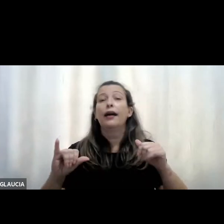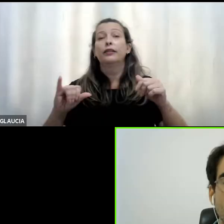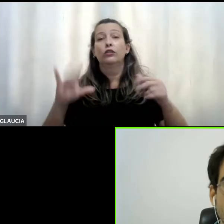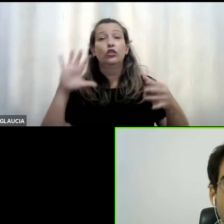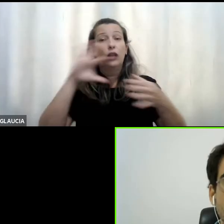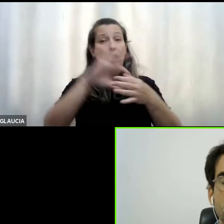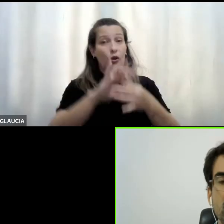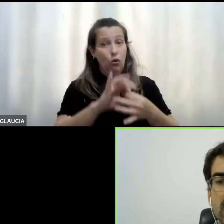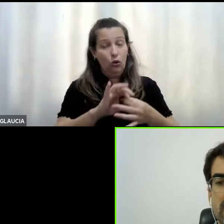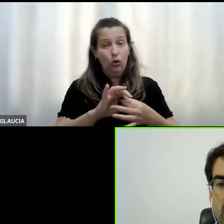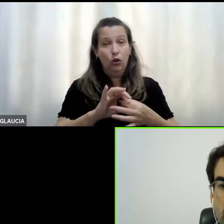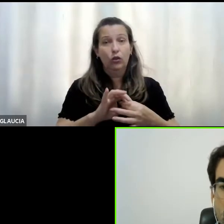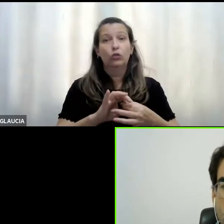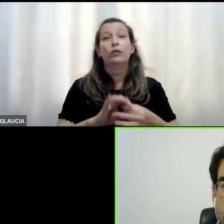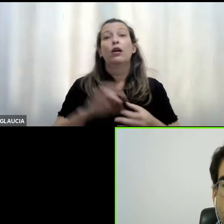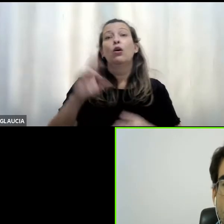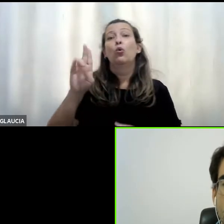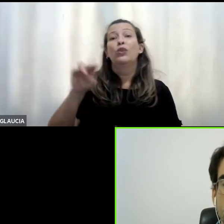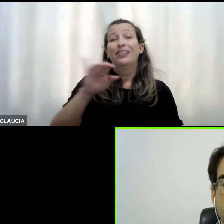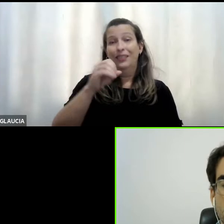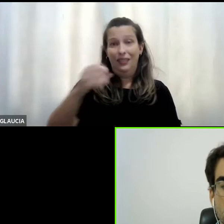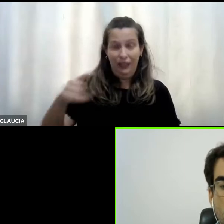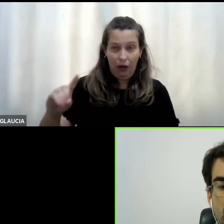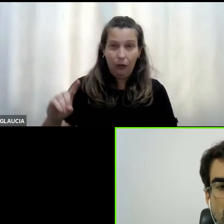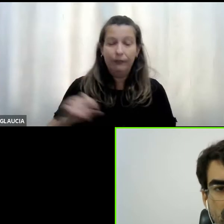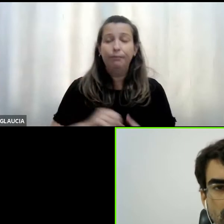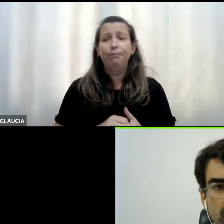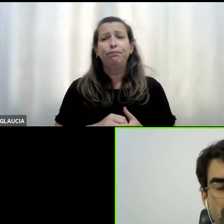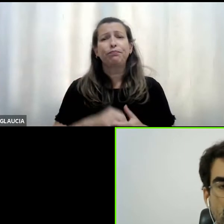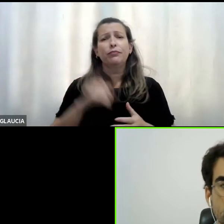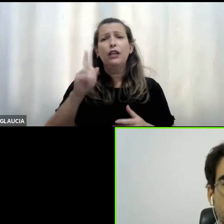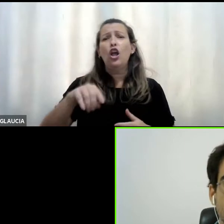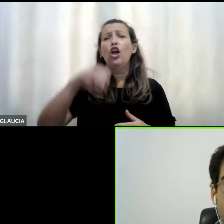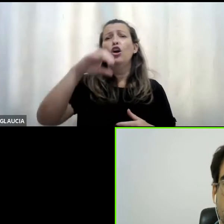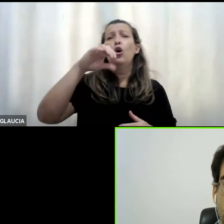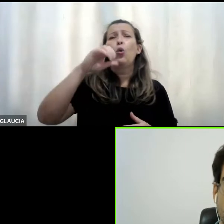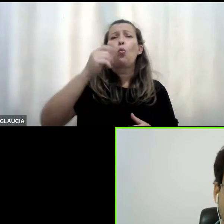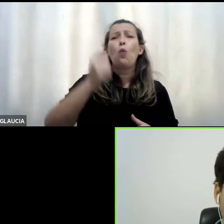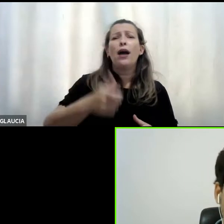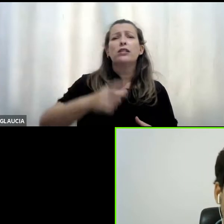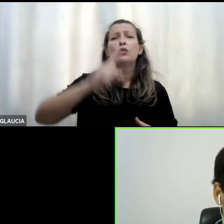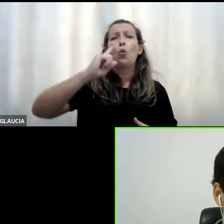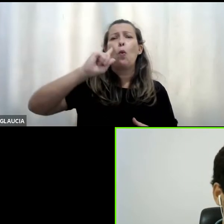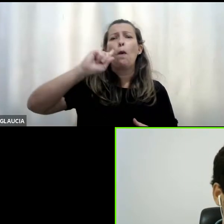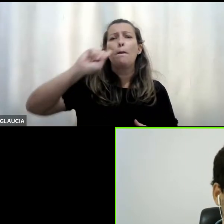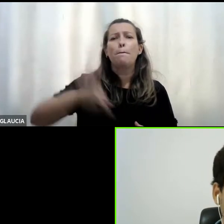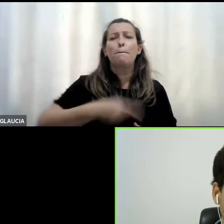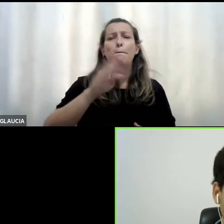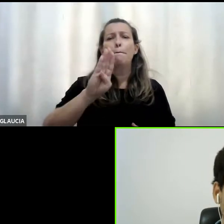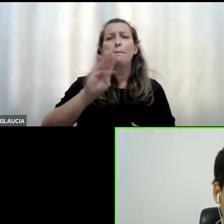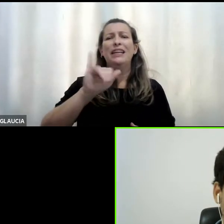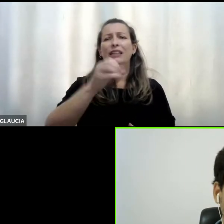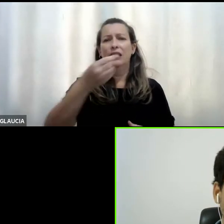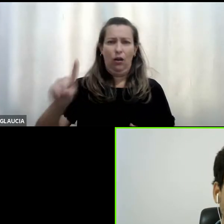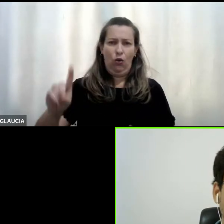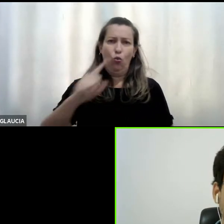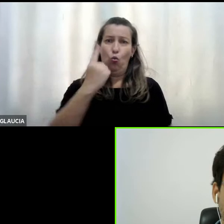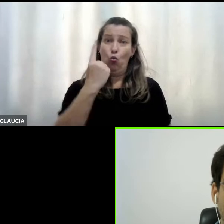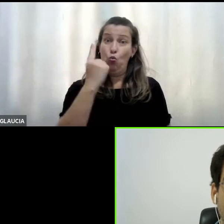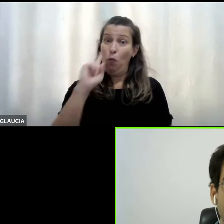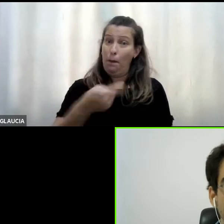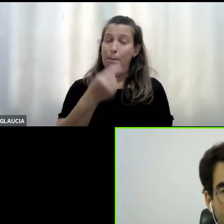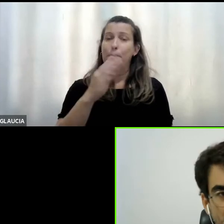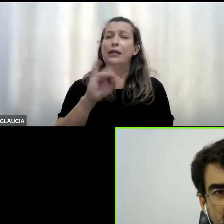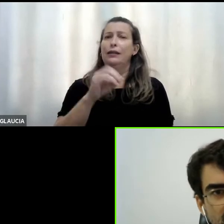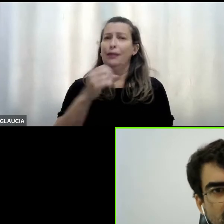União, R$ 935 milhões de reais, ou seja, quase R$ 1 bilhão, certo? Então, assim, esse é um dado que eu acho